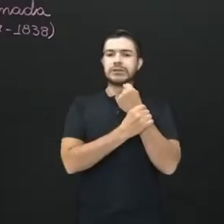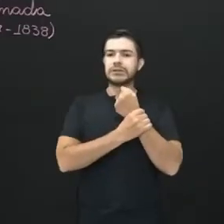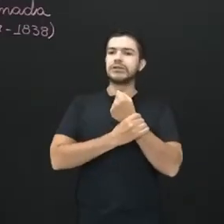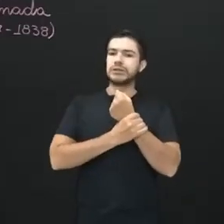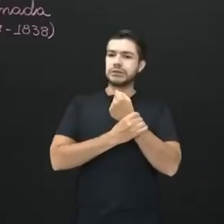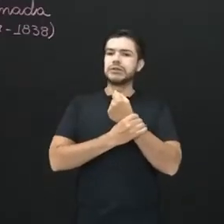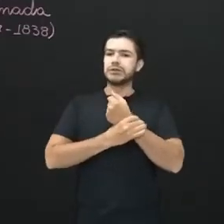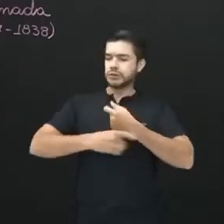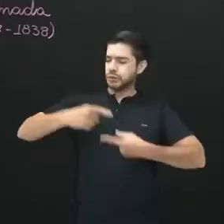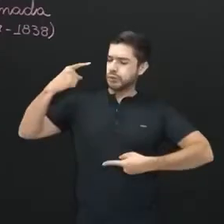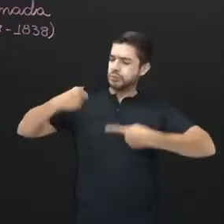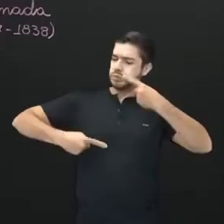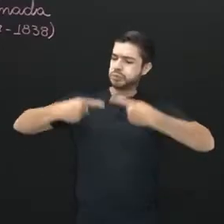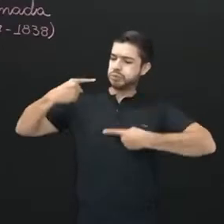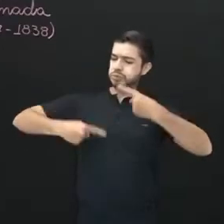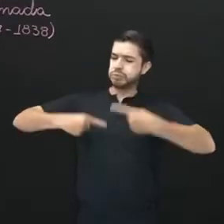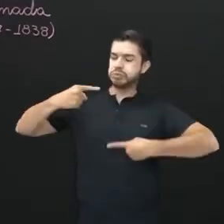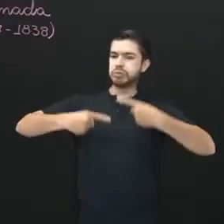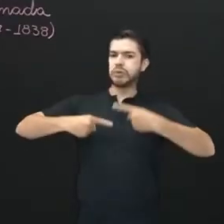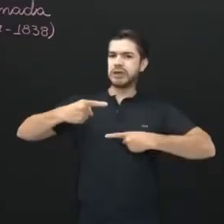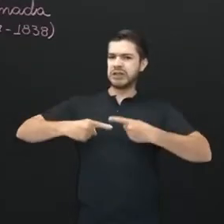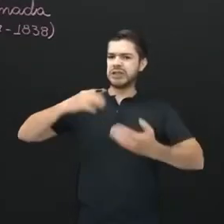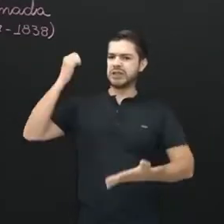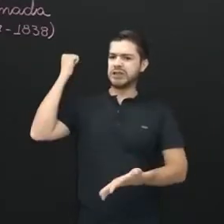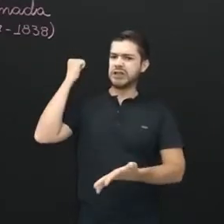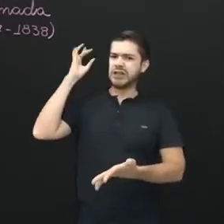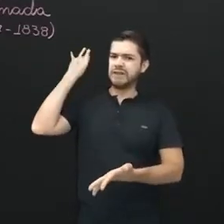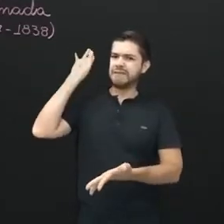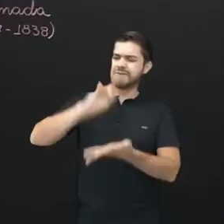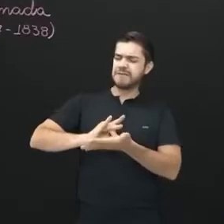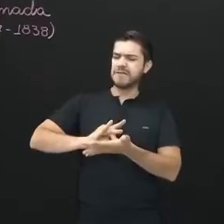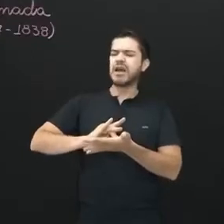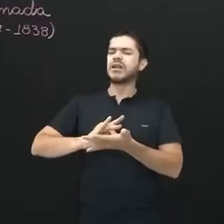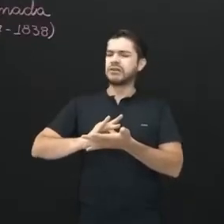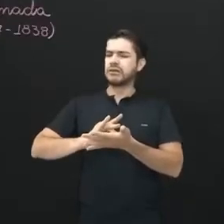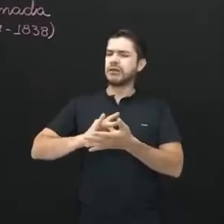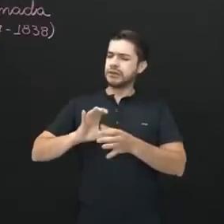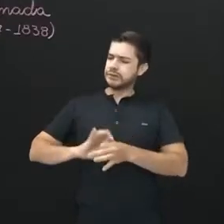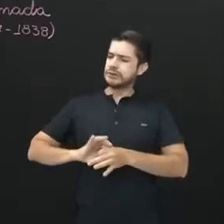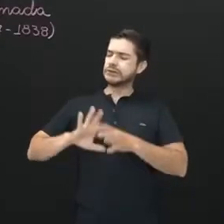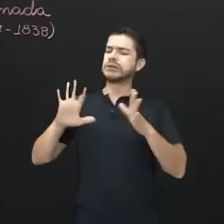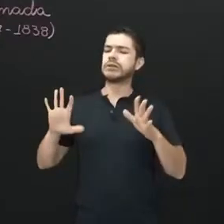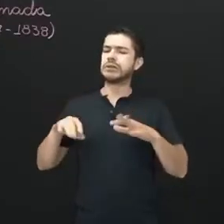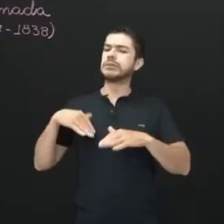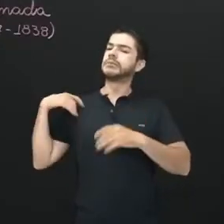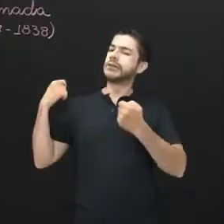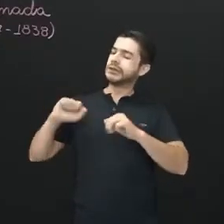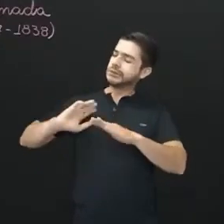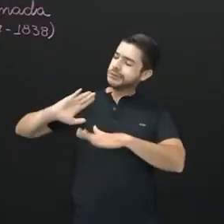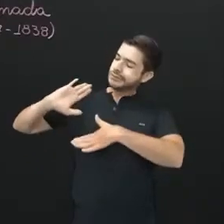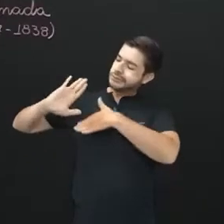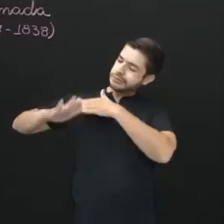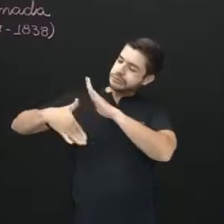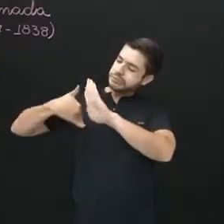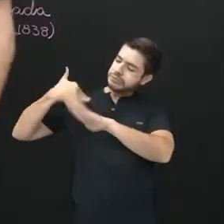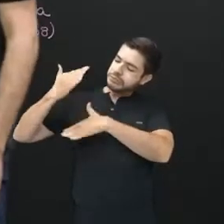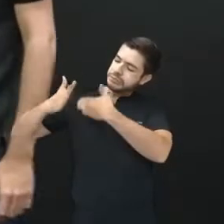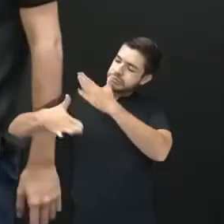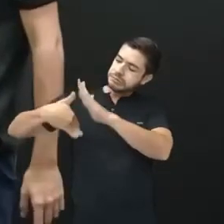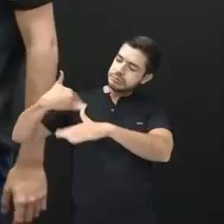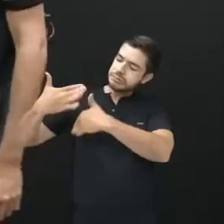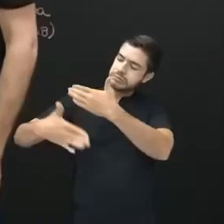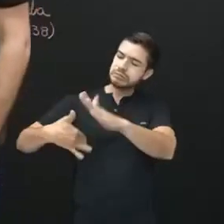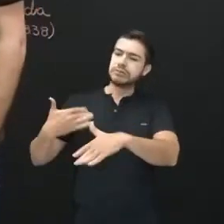política do Brasil, ou seja, até o Brasil se tornar mesmo um país independente, dependeu de um processo. Como assim? Primeiro,